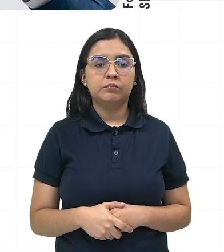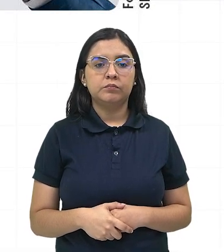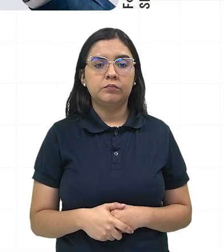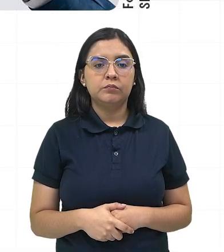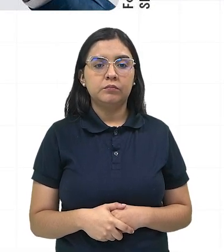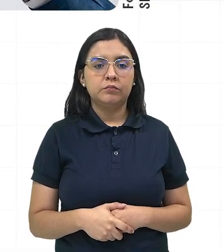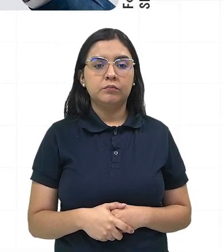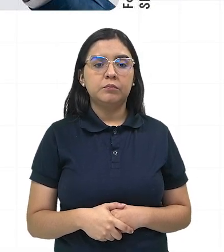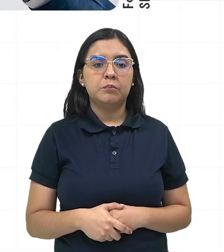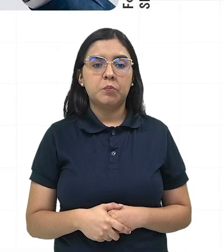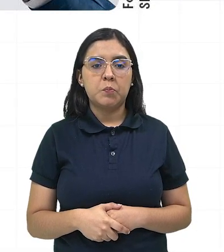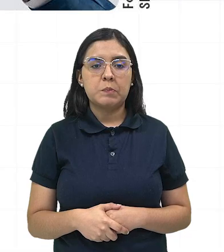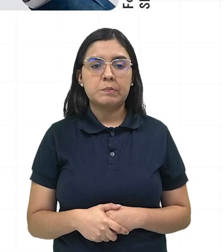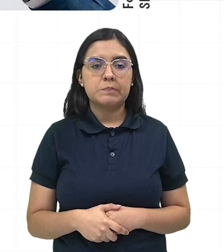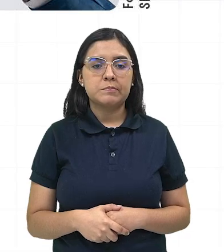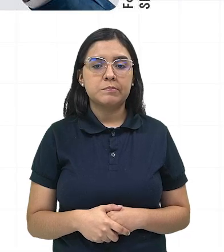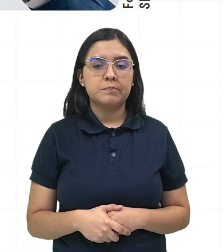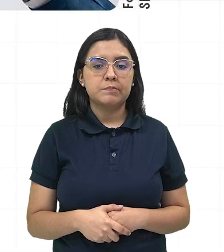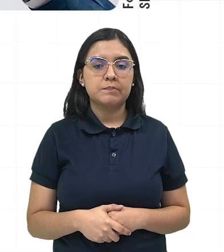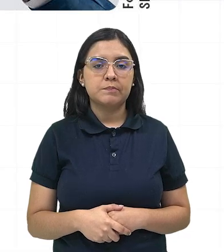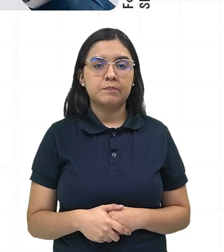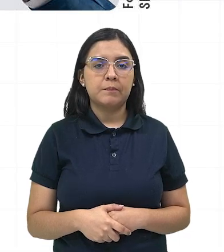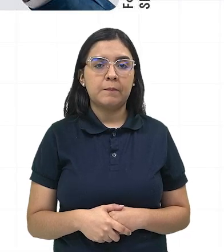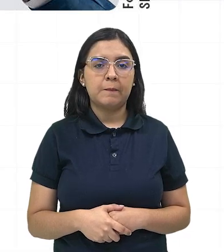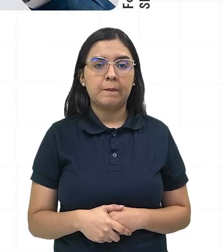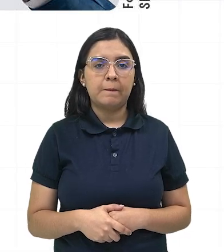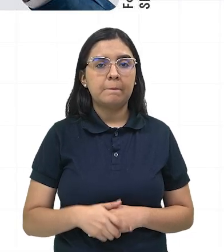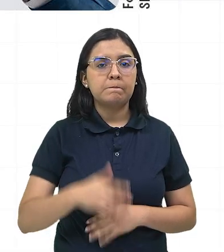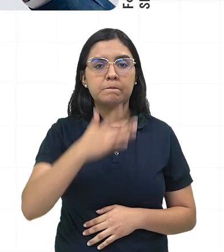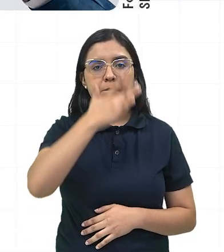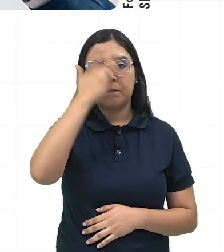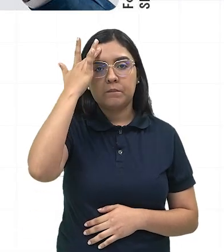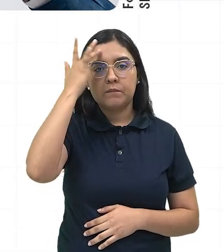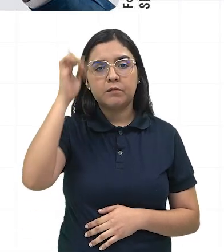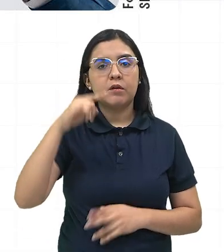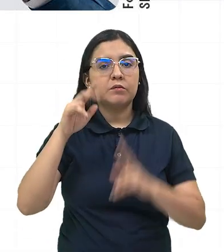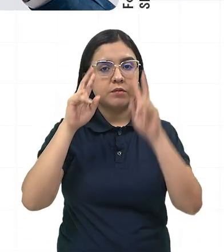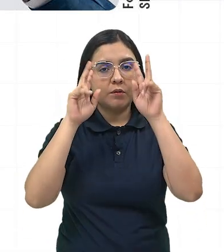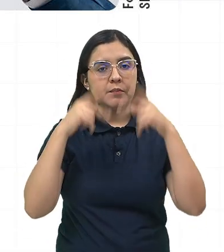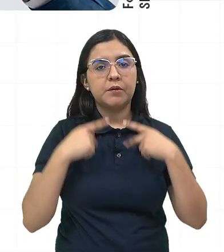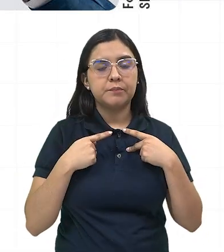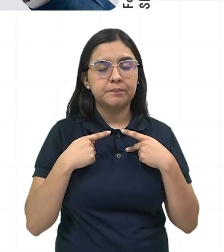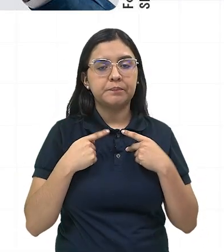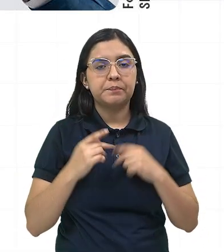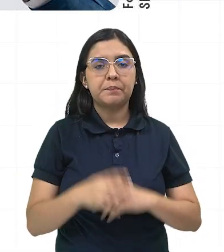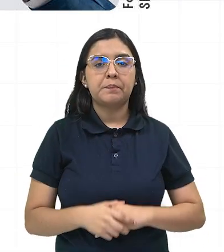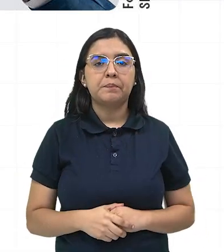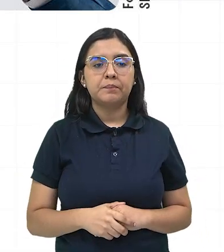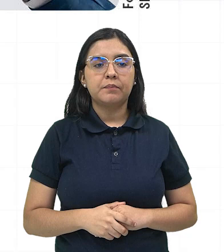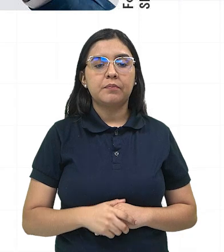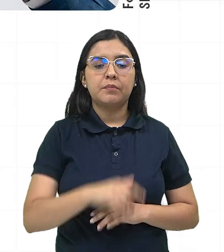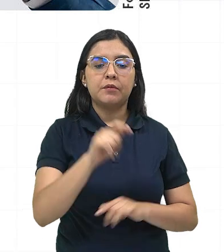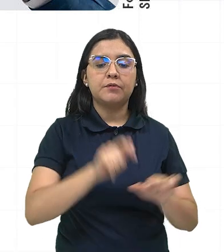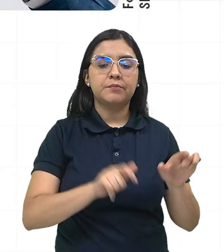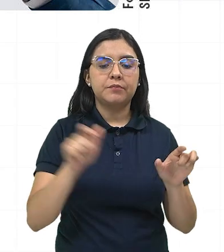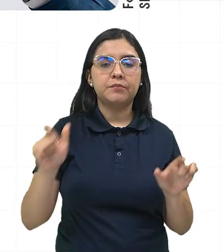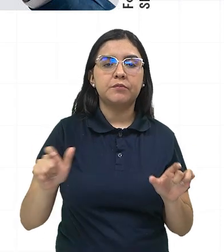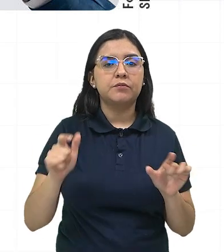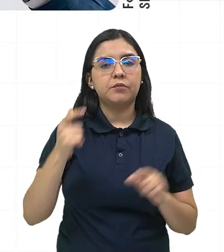num conceito de pessoa, que é o quê? Uma pessoa é um ser humano. E as pessoas são